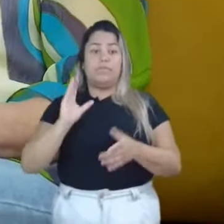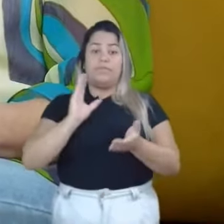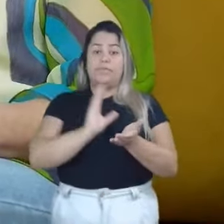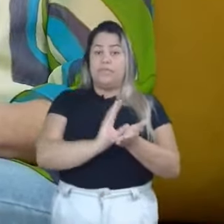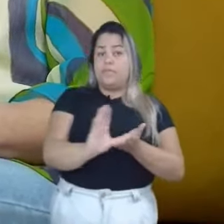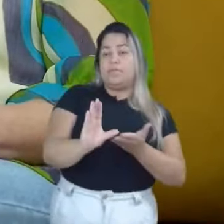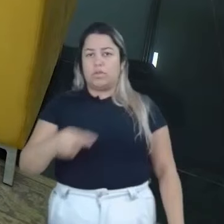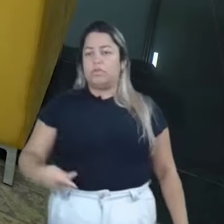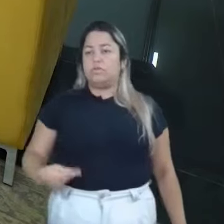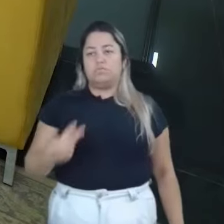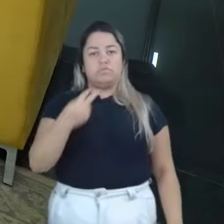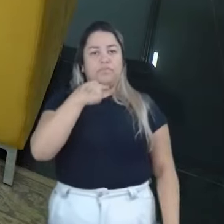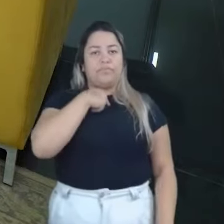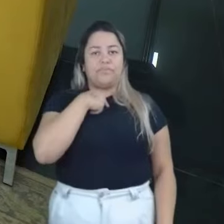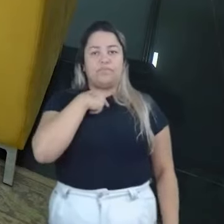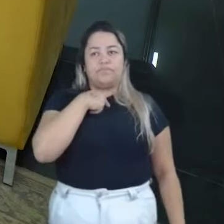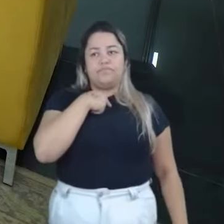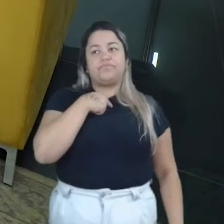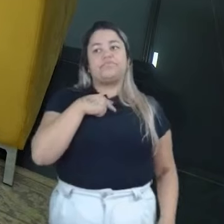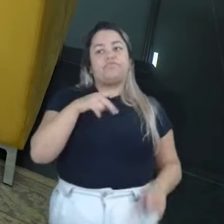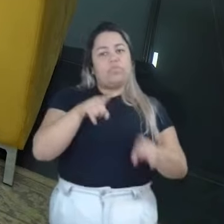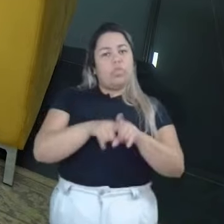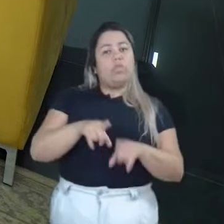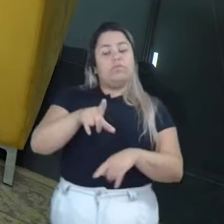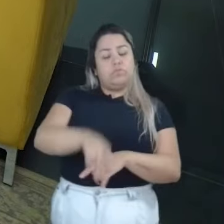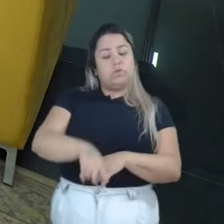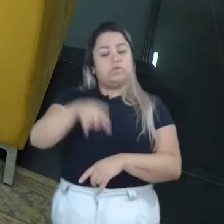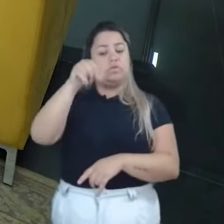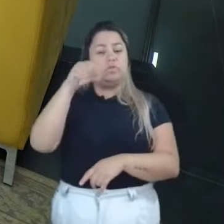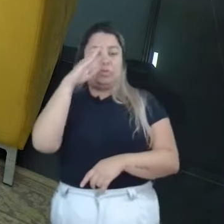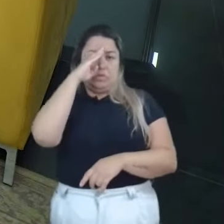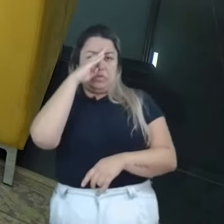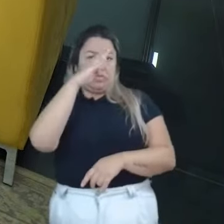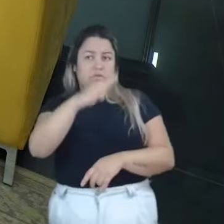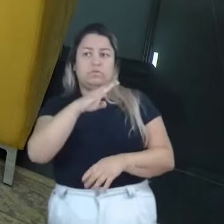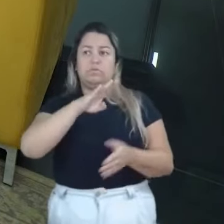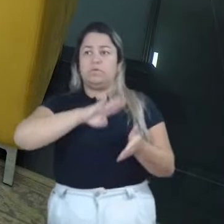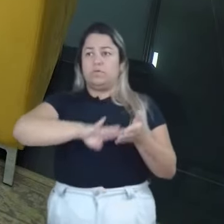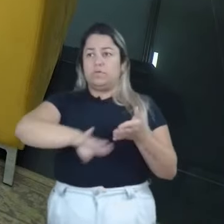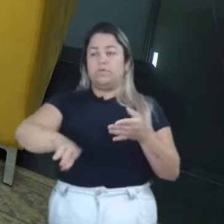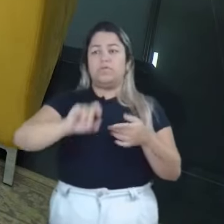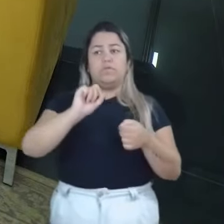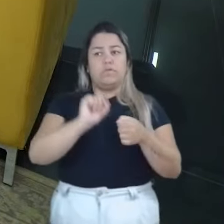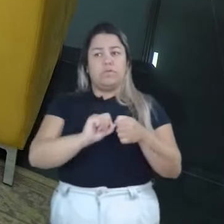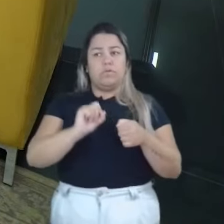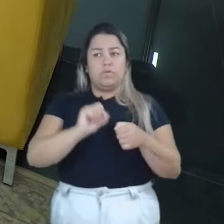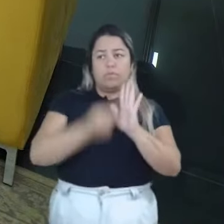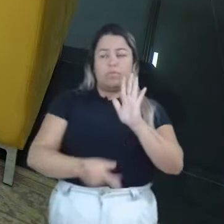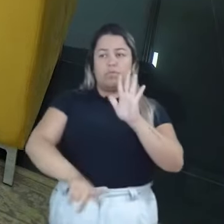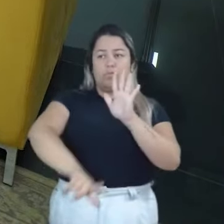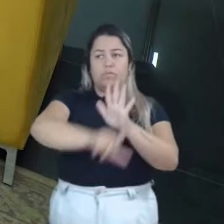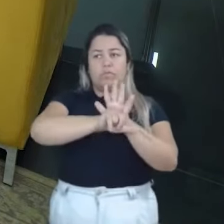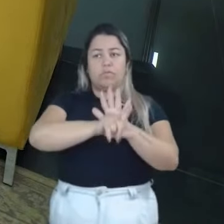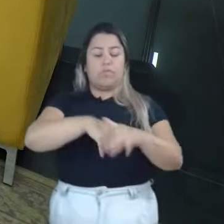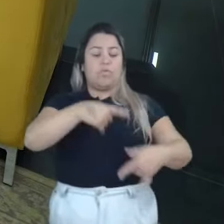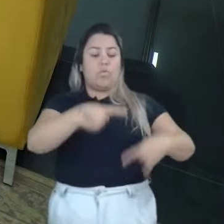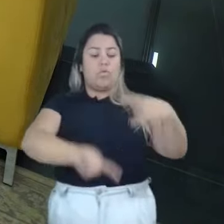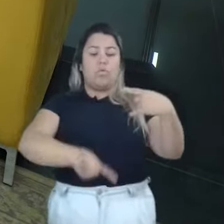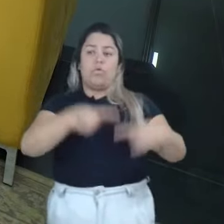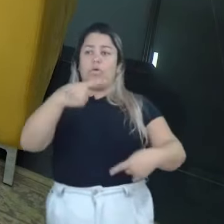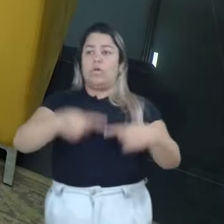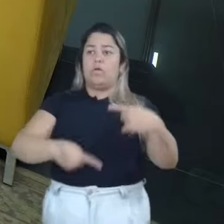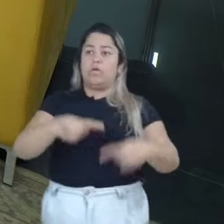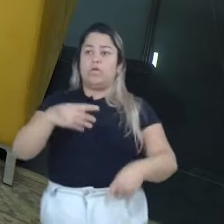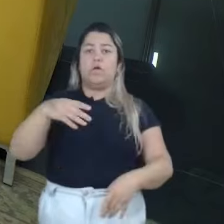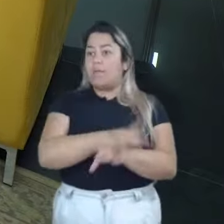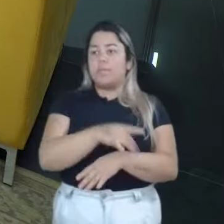geração de emprego, muito ruim. E ele foi nomeado por Bolsonaro, né? Nós não conseguimos tirar porque eles fizeram esse projeto de lei de política